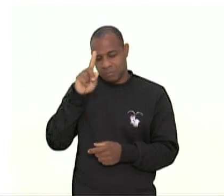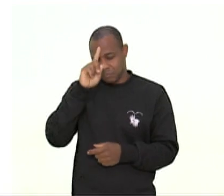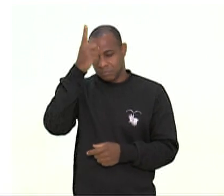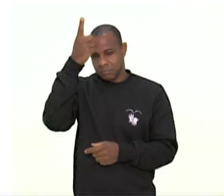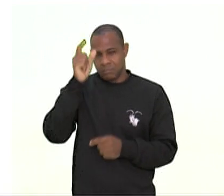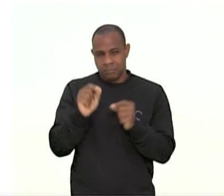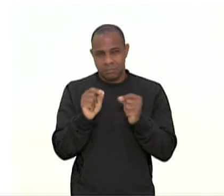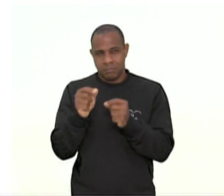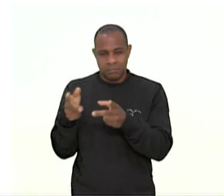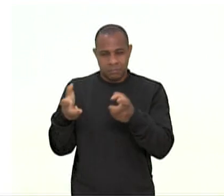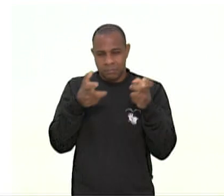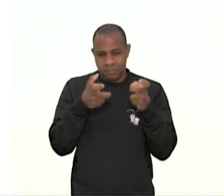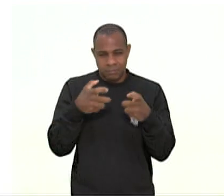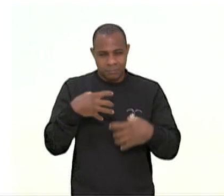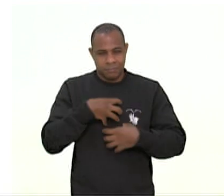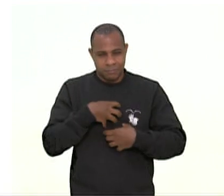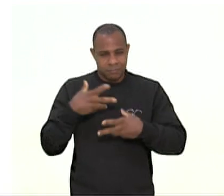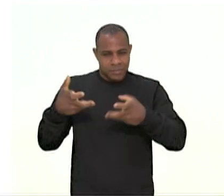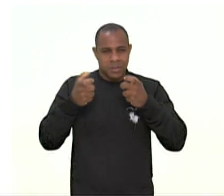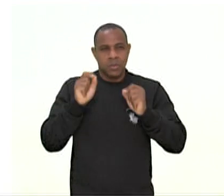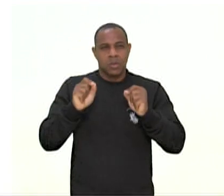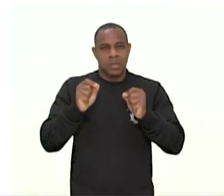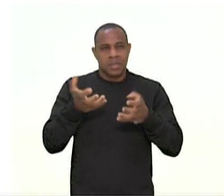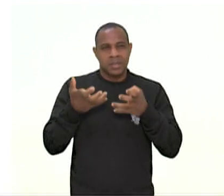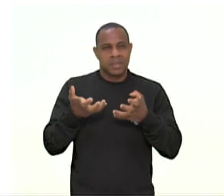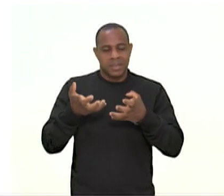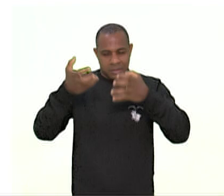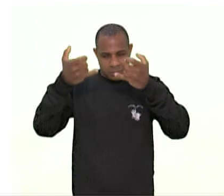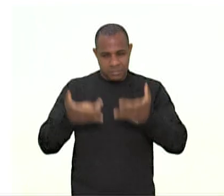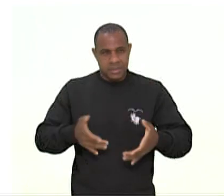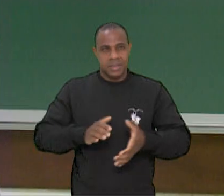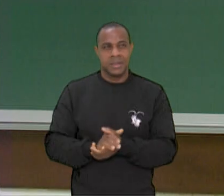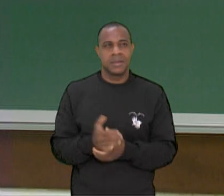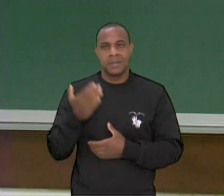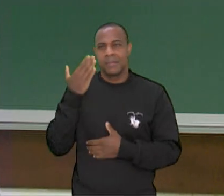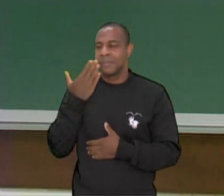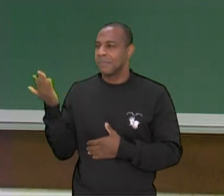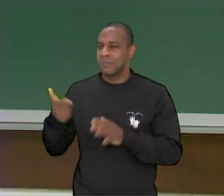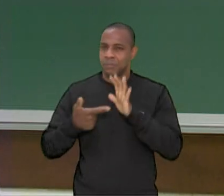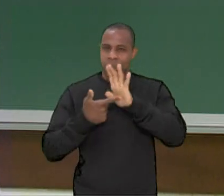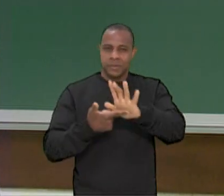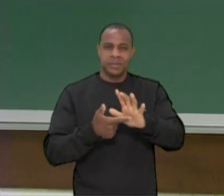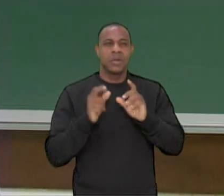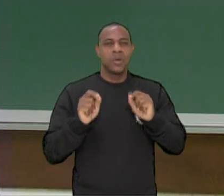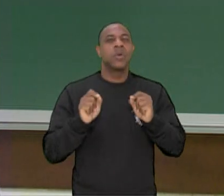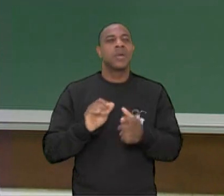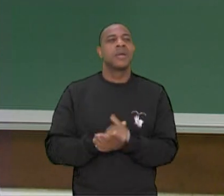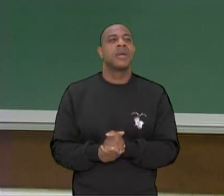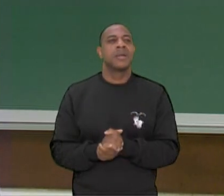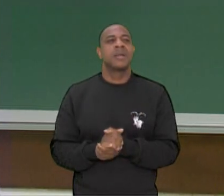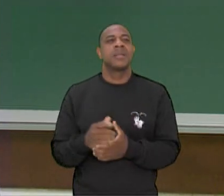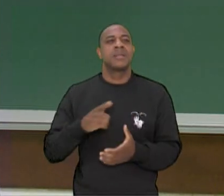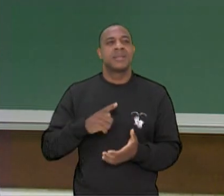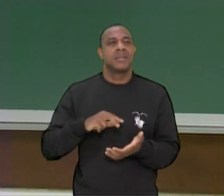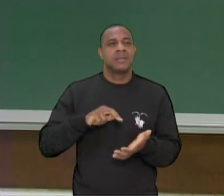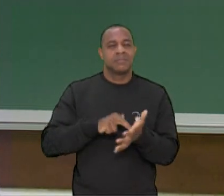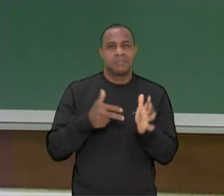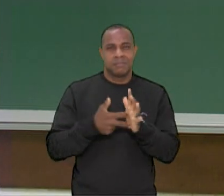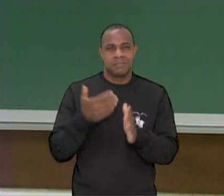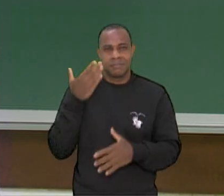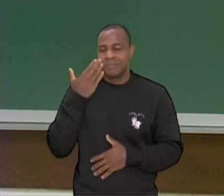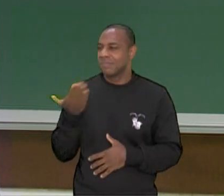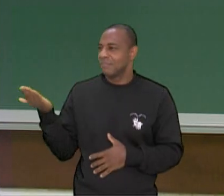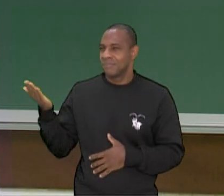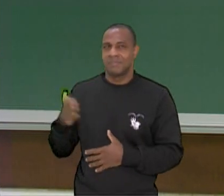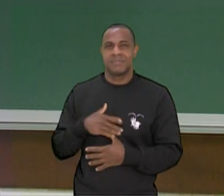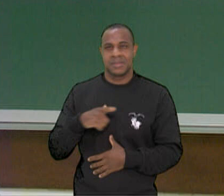intenção do interlocutor aí com a sua função, né? O que ele quis passar nessa charge? Lembrando que temos sátira e temos